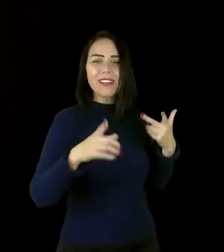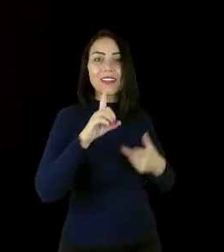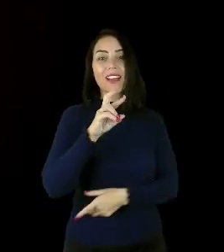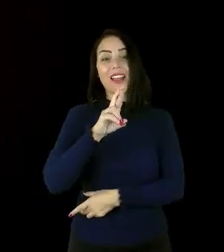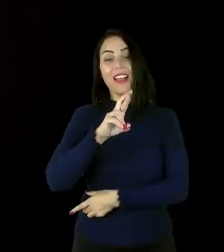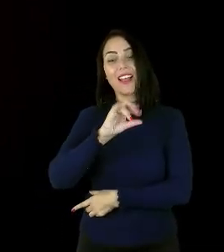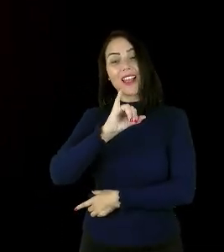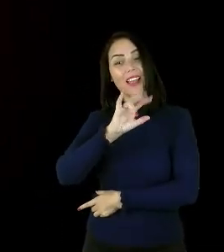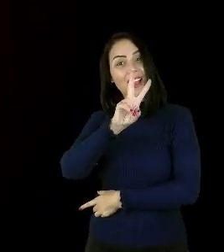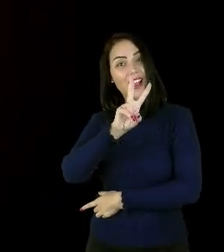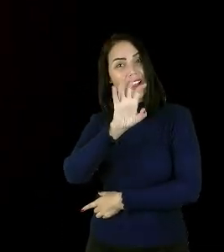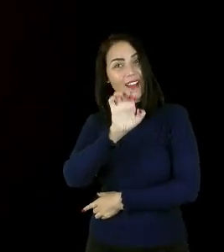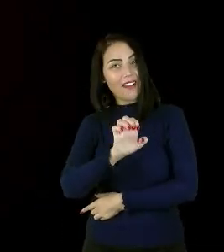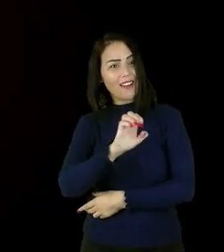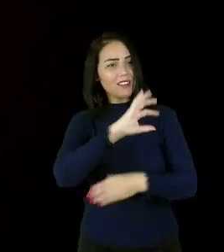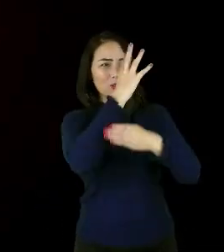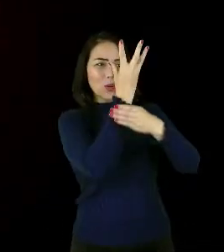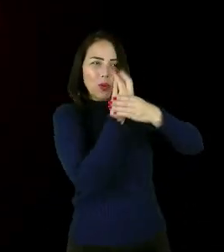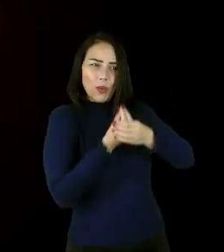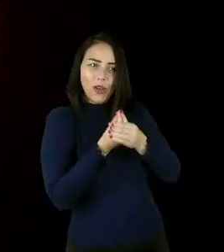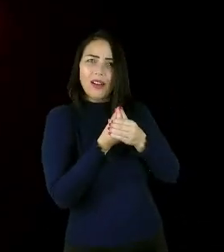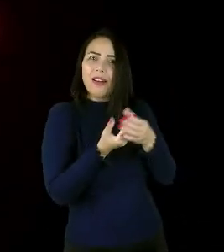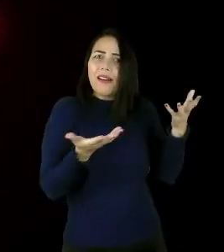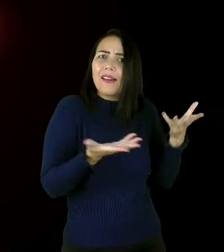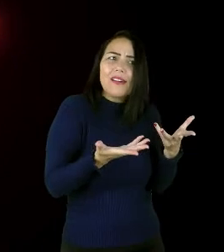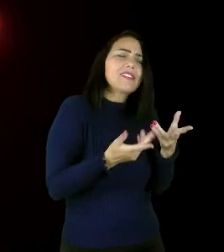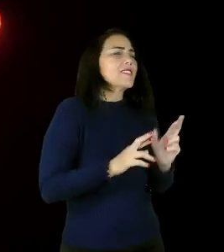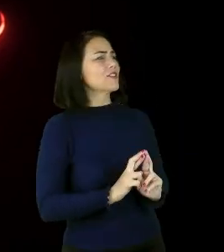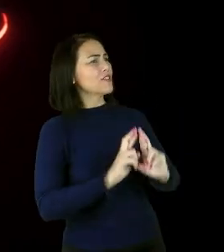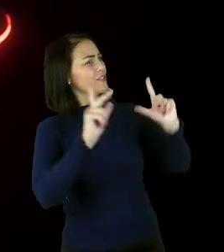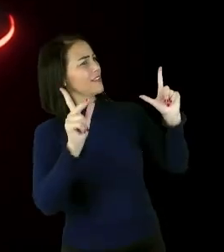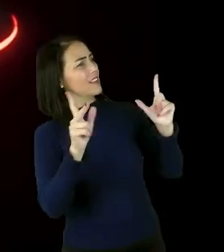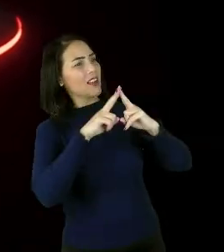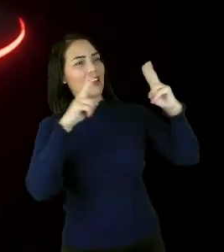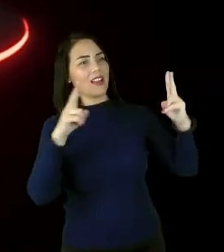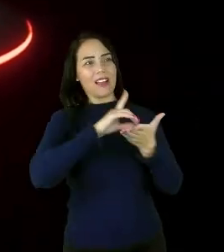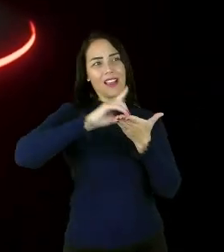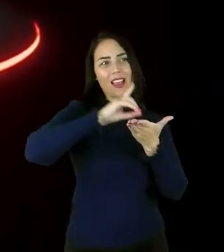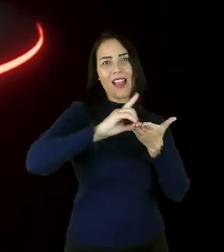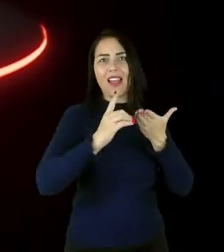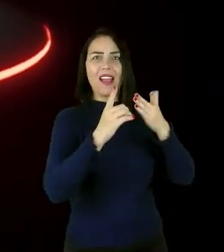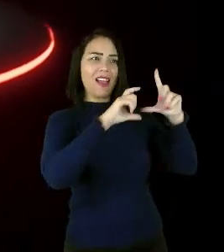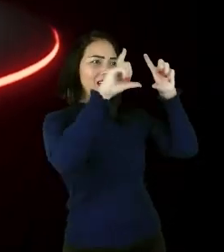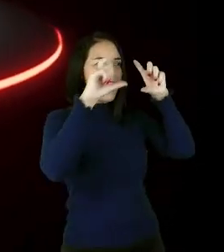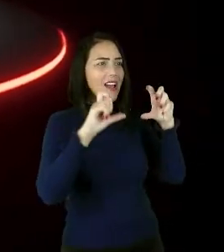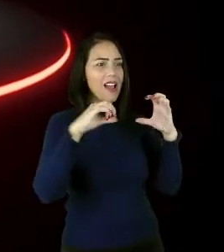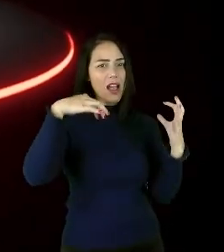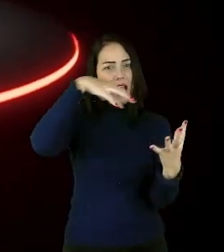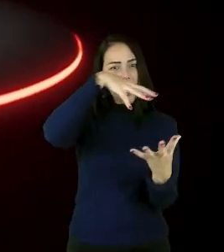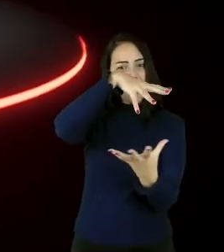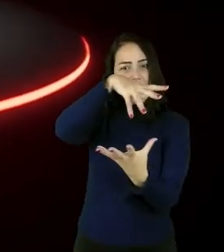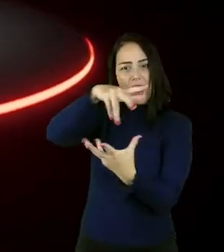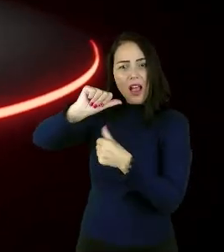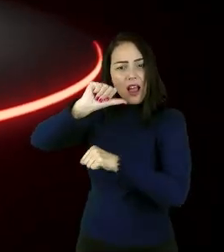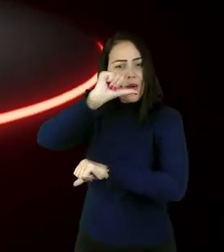profusão margens deixa as nossas realidades em constante mutação e o mundo que